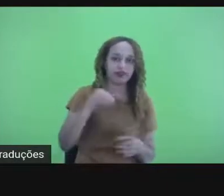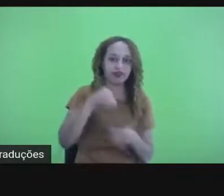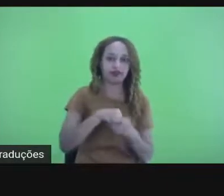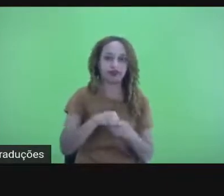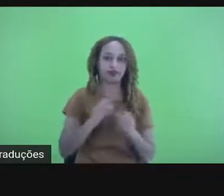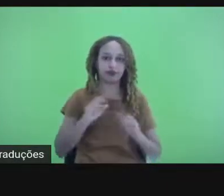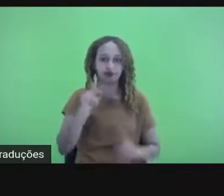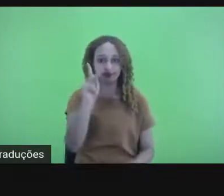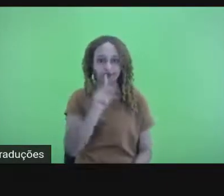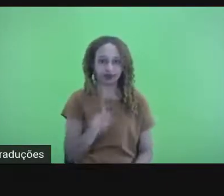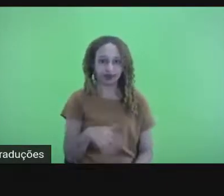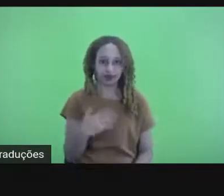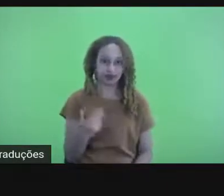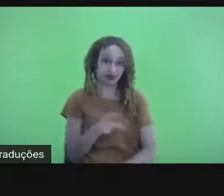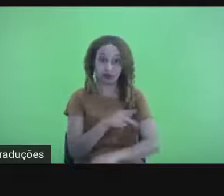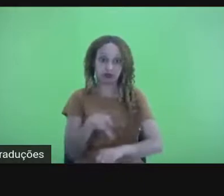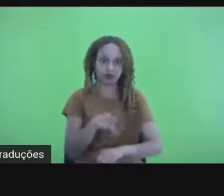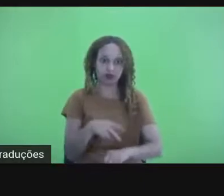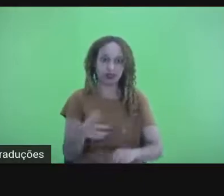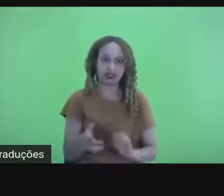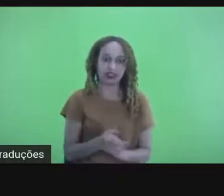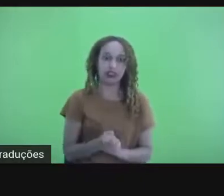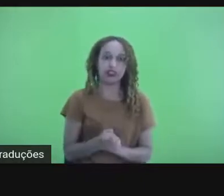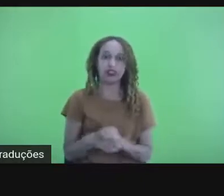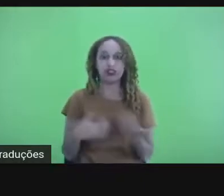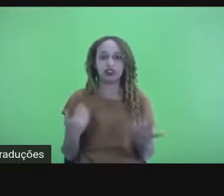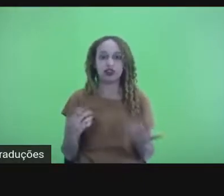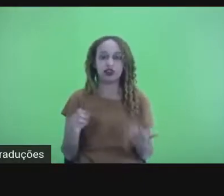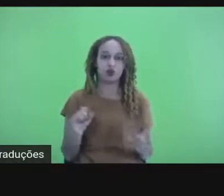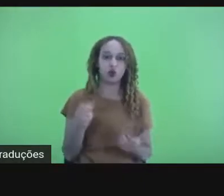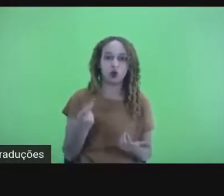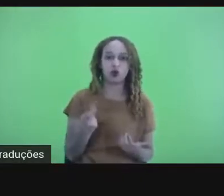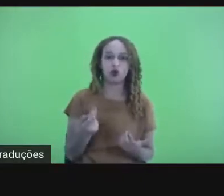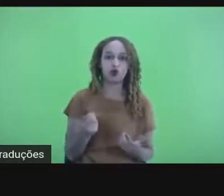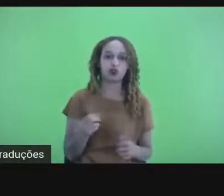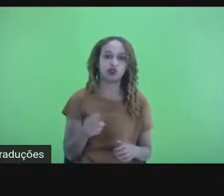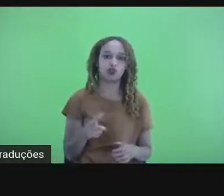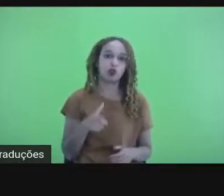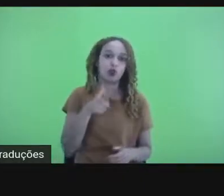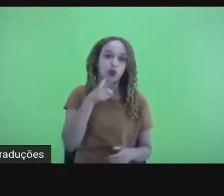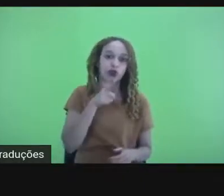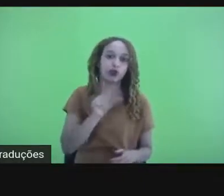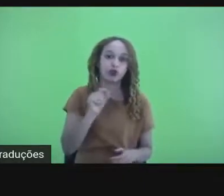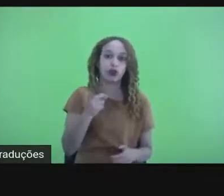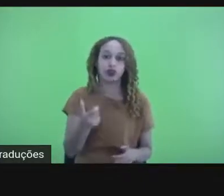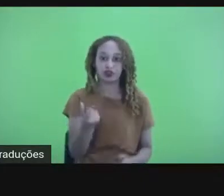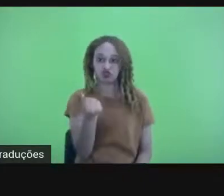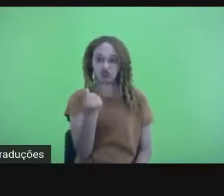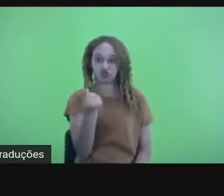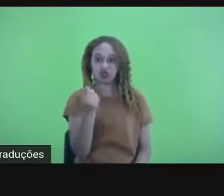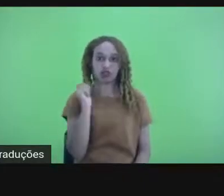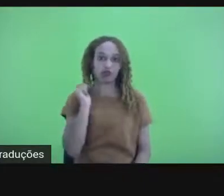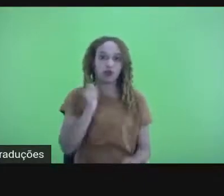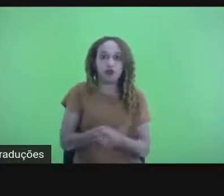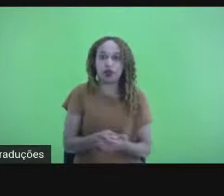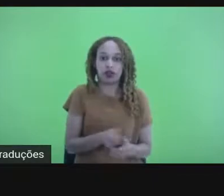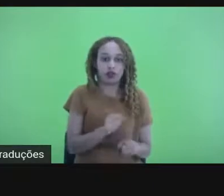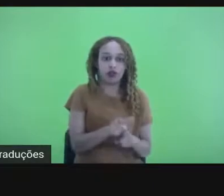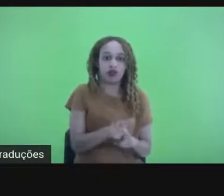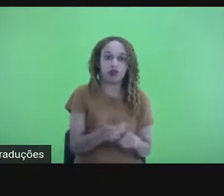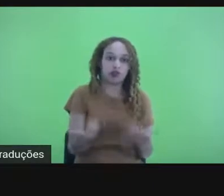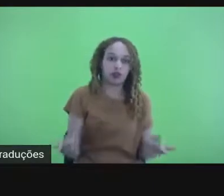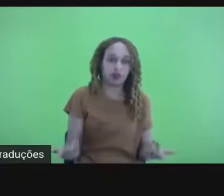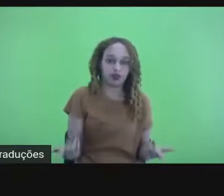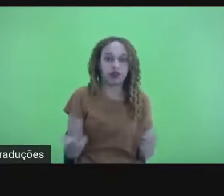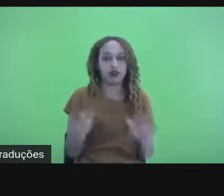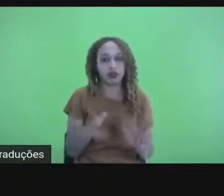pelo menos ter um aluguel, alugar um lugar decente para conseguir sobreviver. Então, quando a gente fala em minoria, a gente está falando sobre